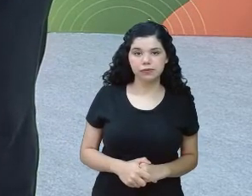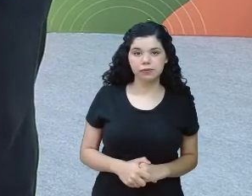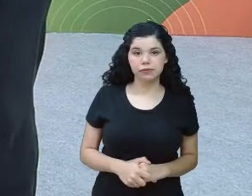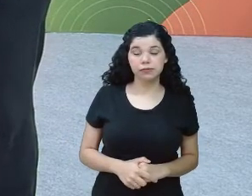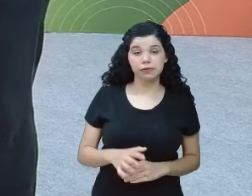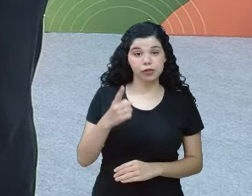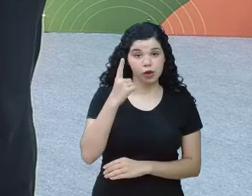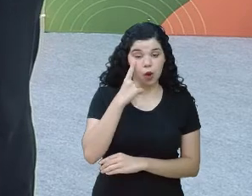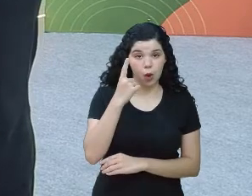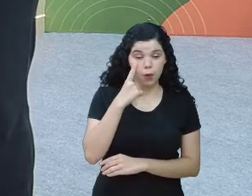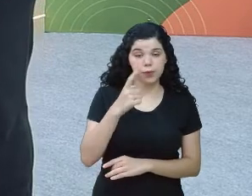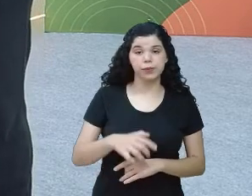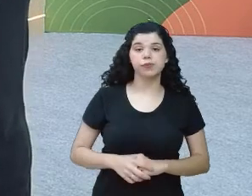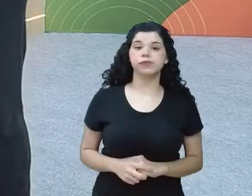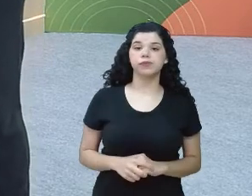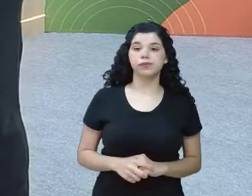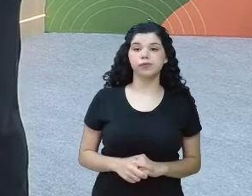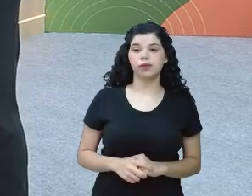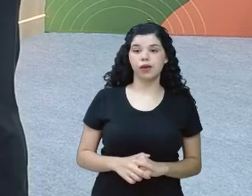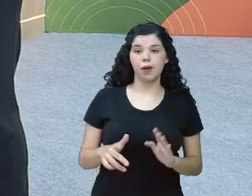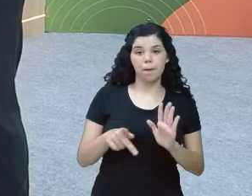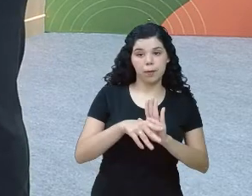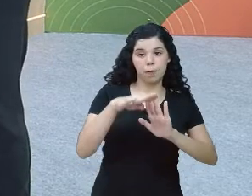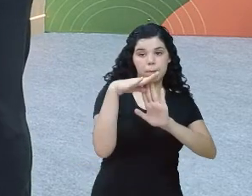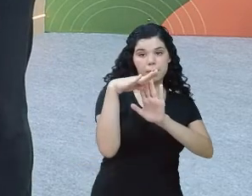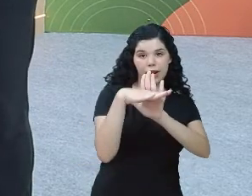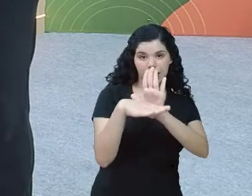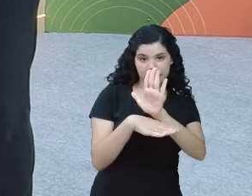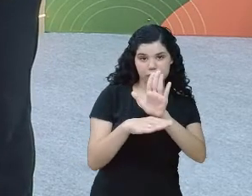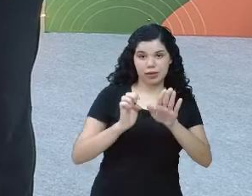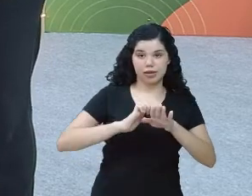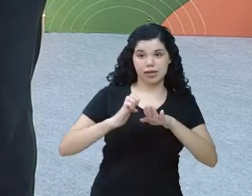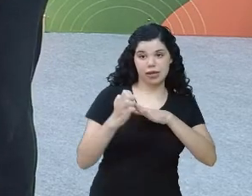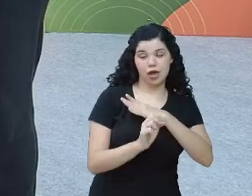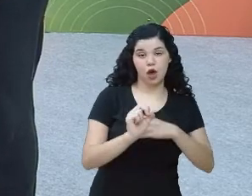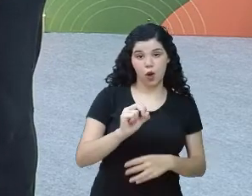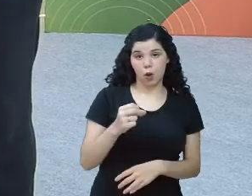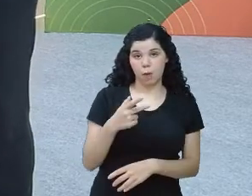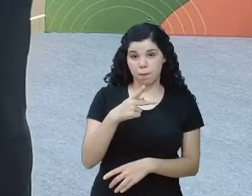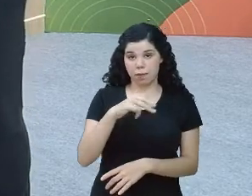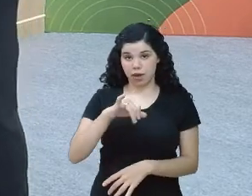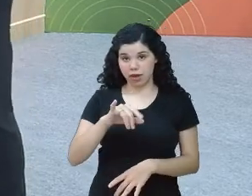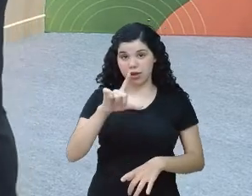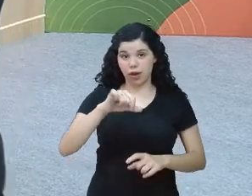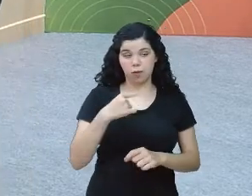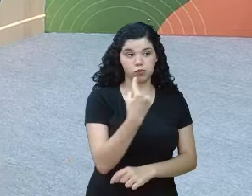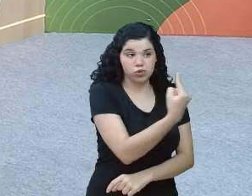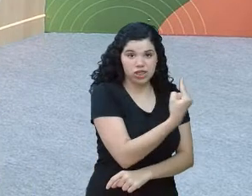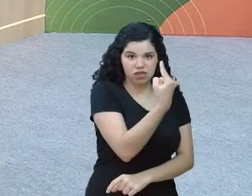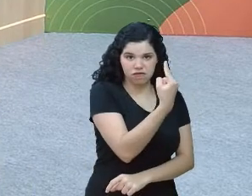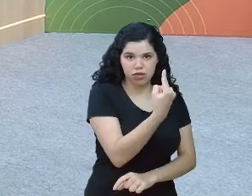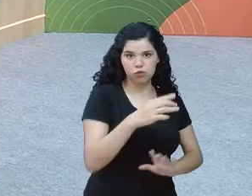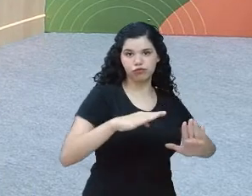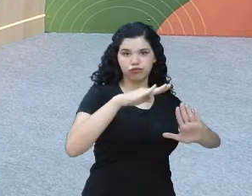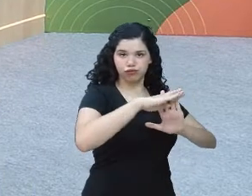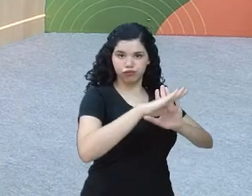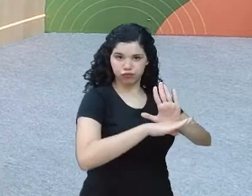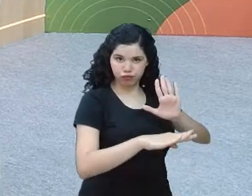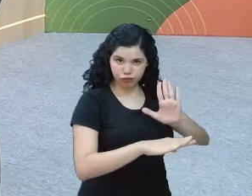O plano do AEE, ou o PEI, o Plano de Ensino Individualizado, que também faz